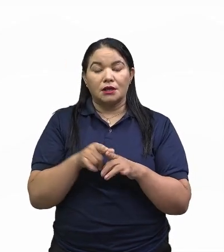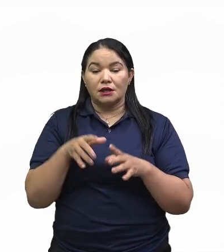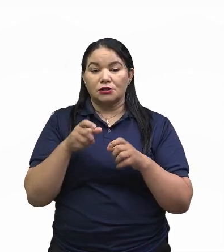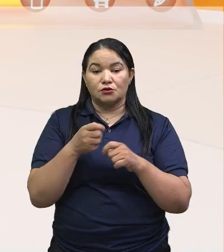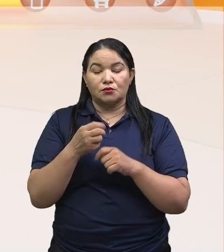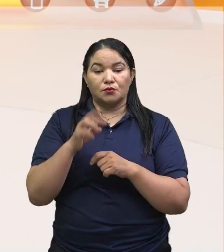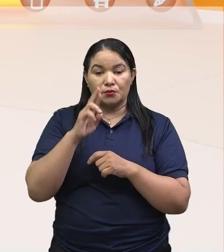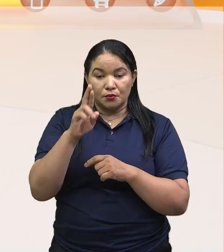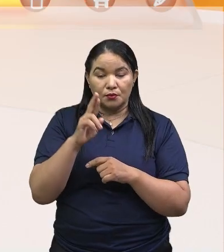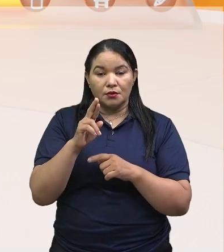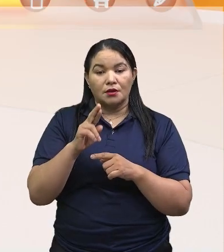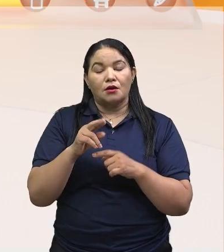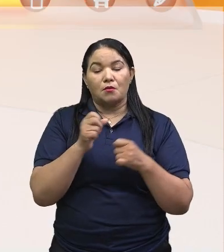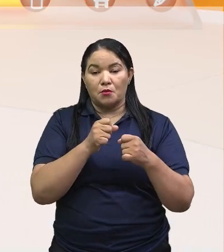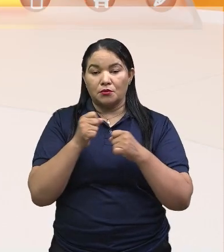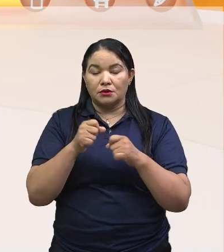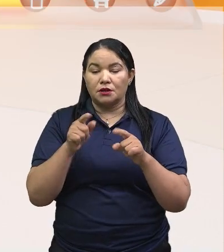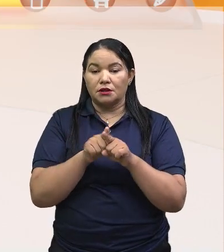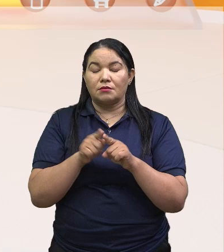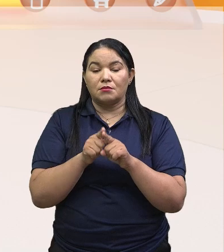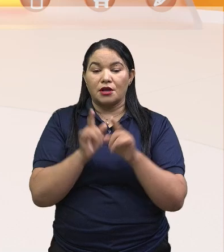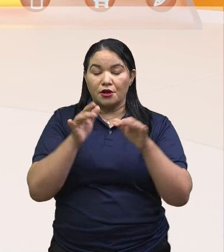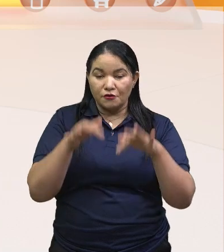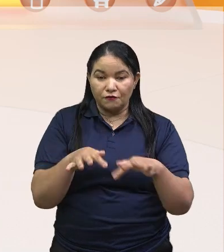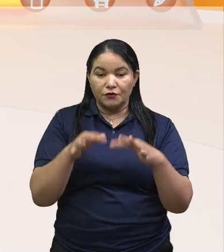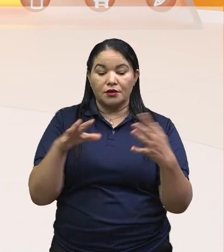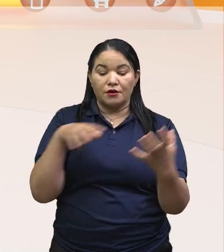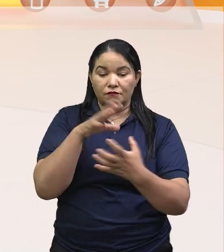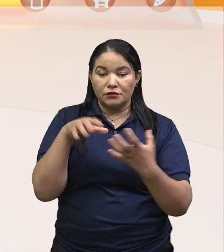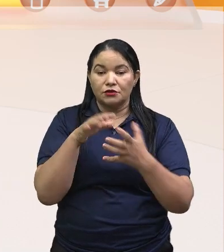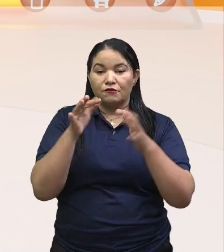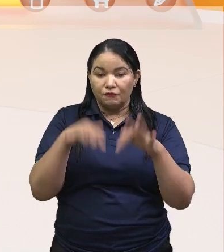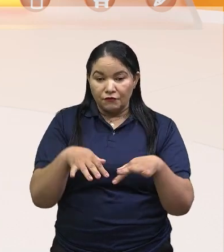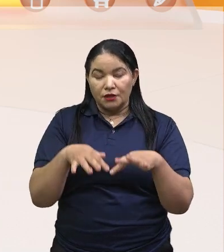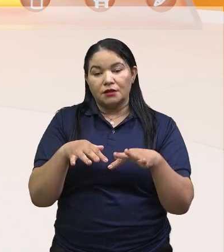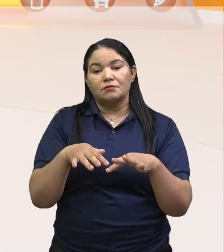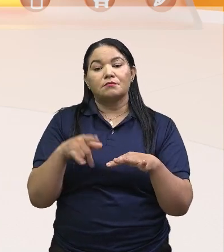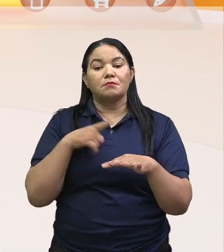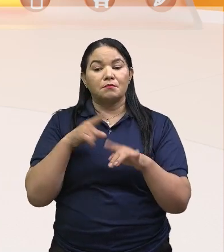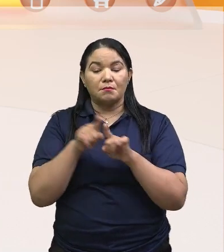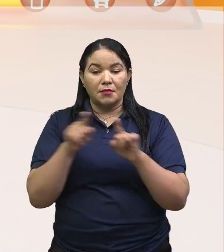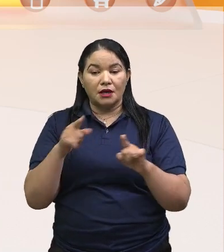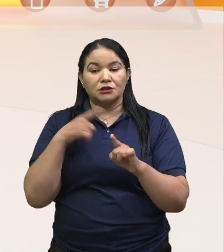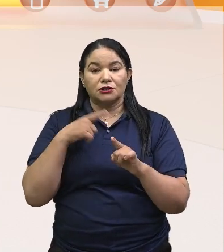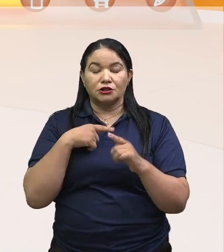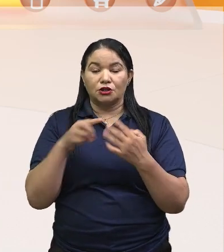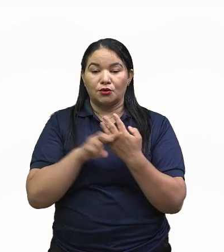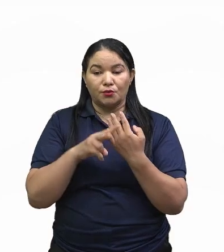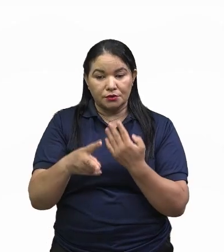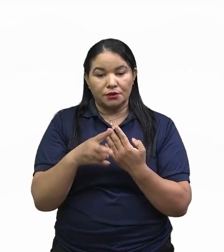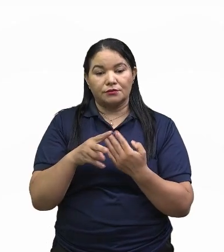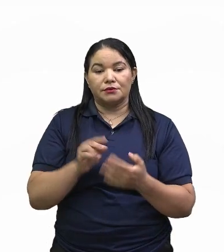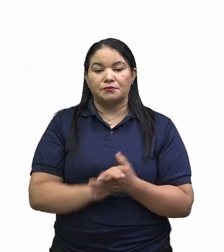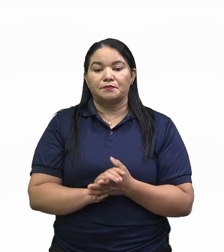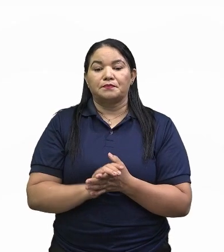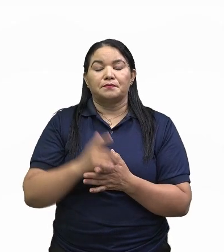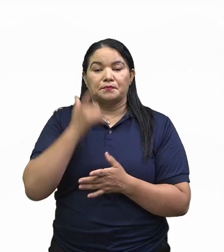a esse processo revolucionário que teve suas consequências. Então, vamos analisar aqui essas